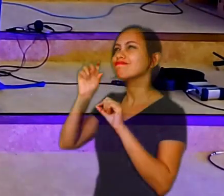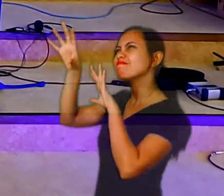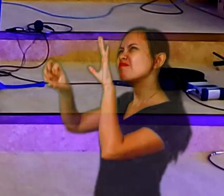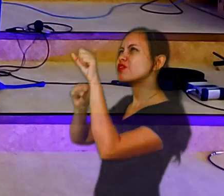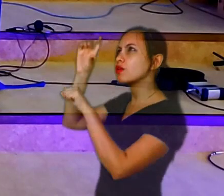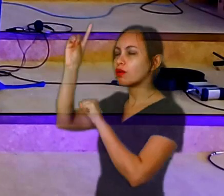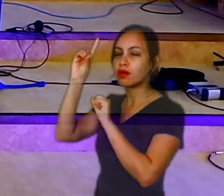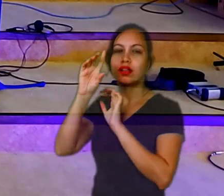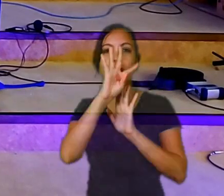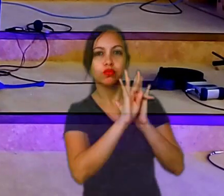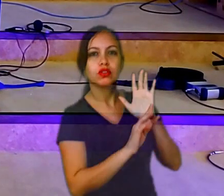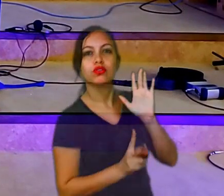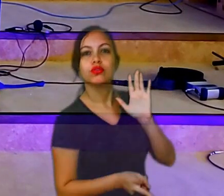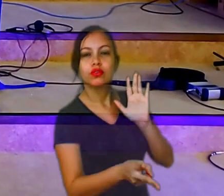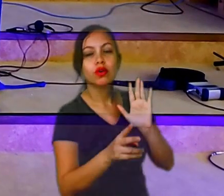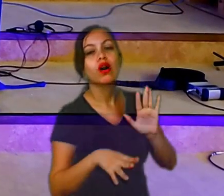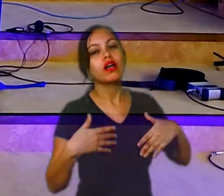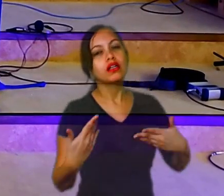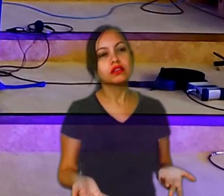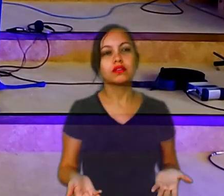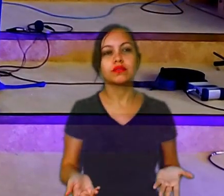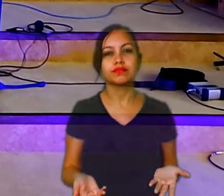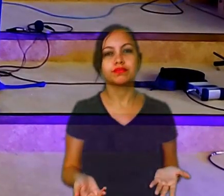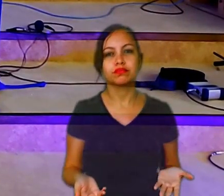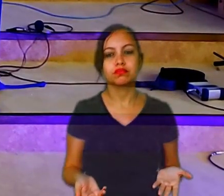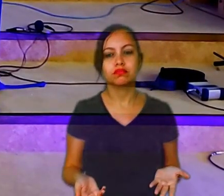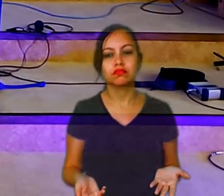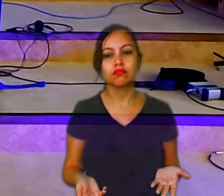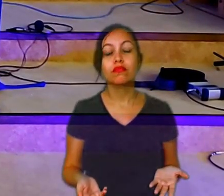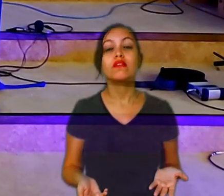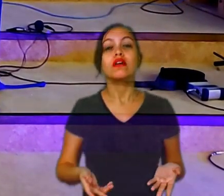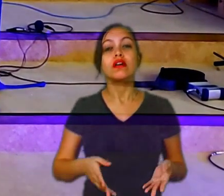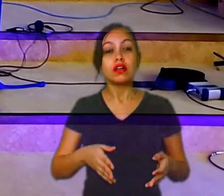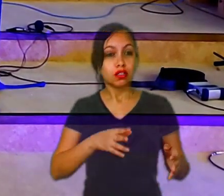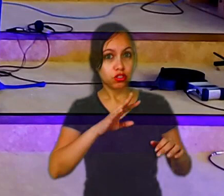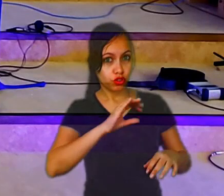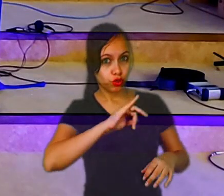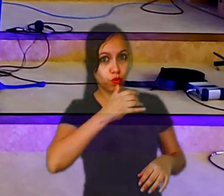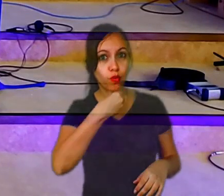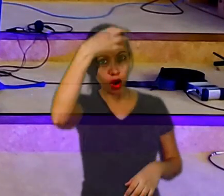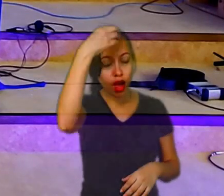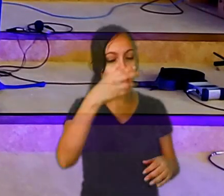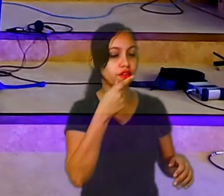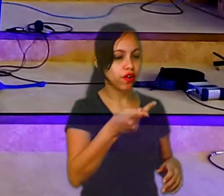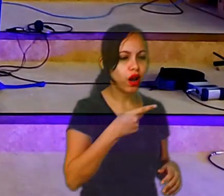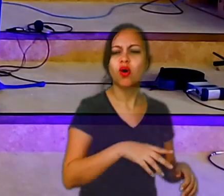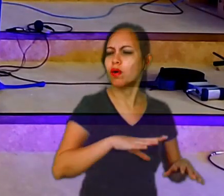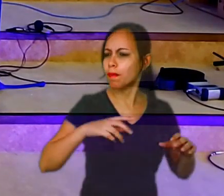texto continua: ele apregoou jejum em todo o